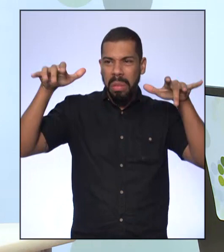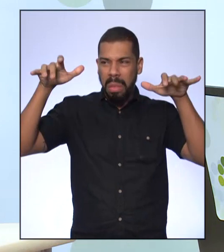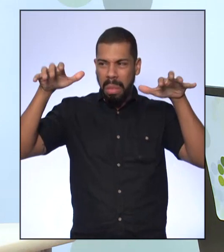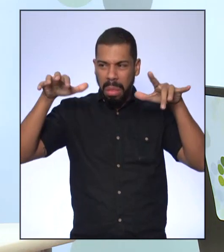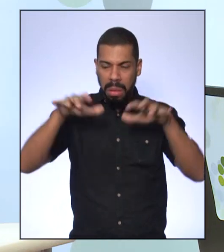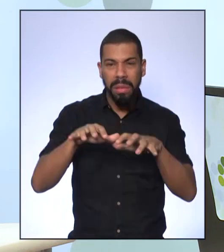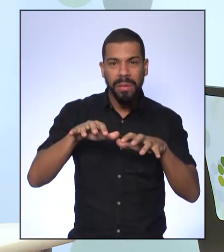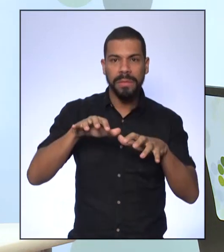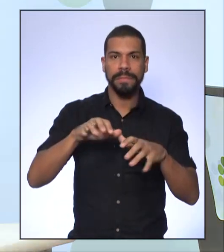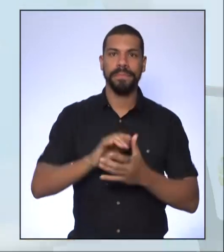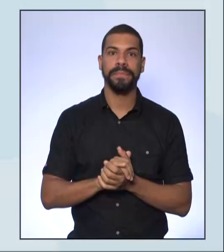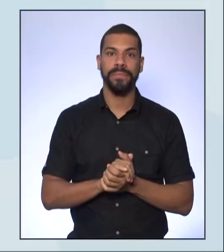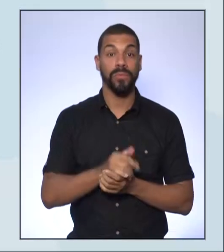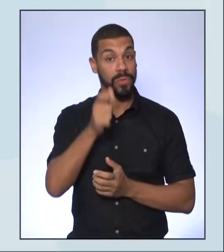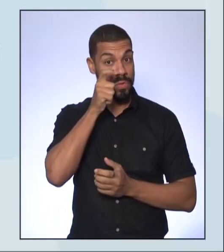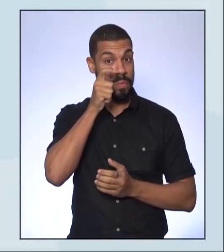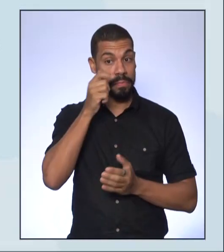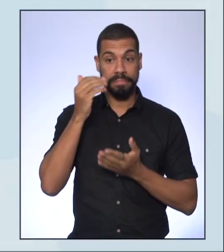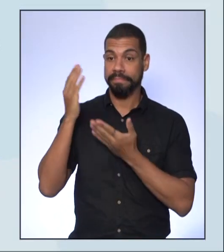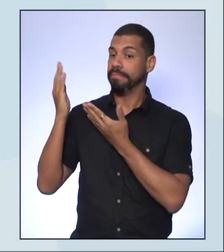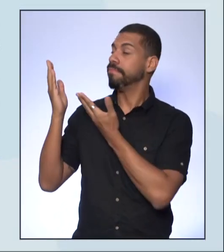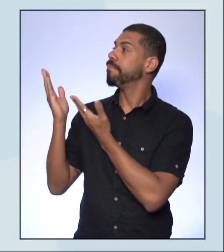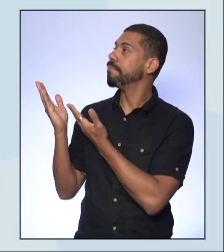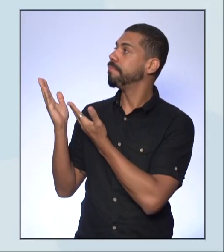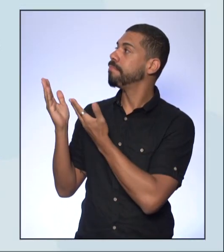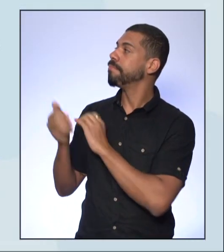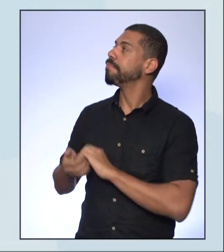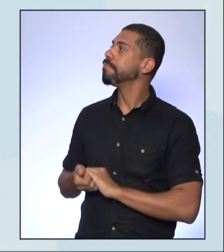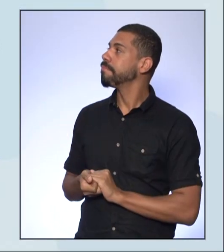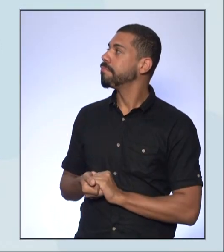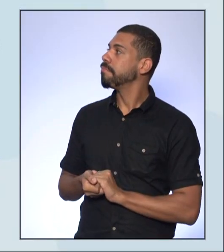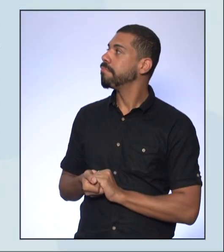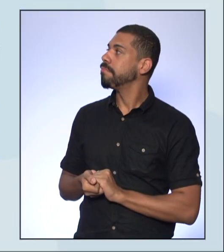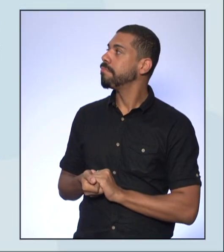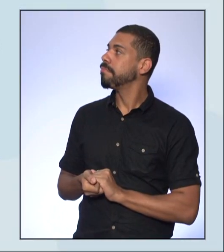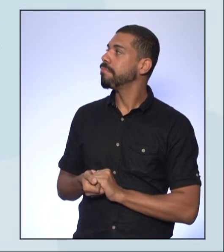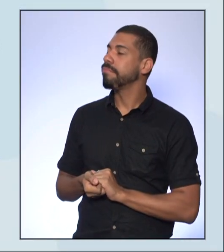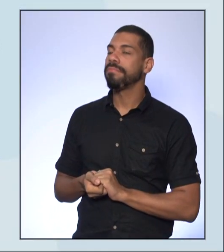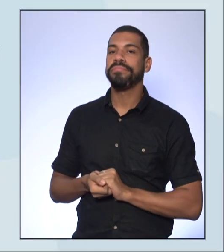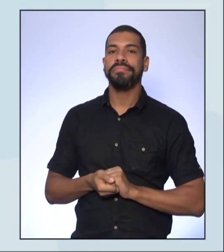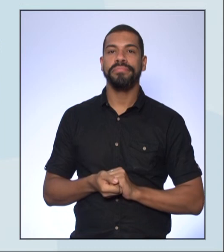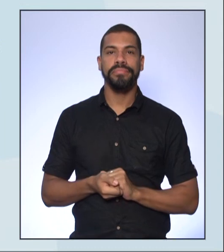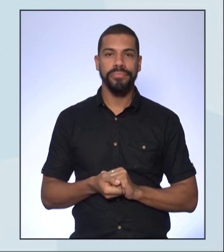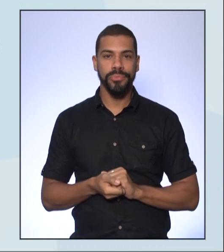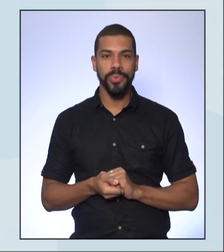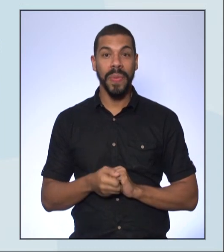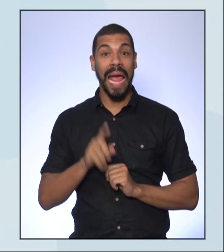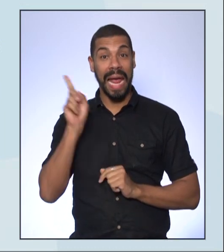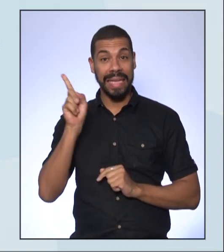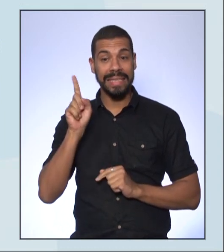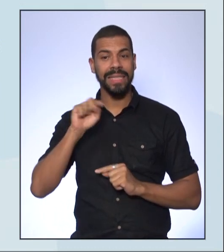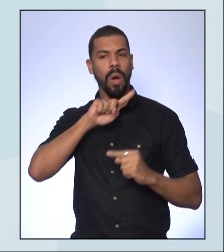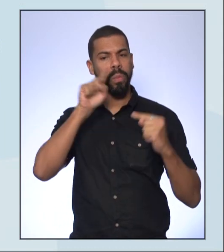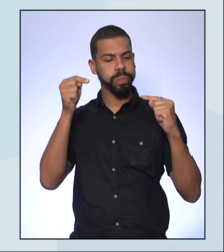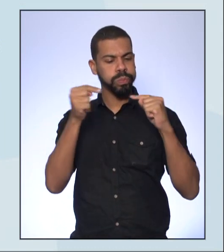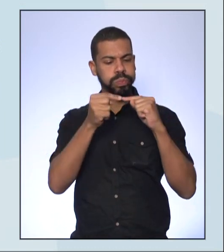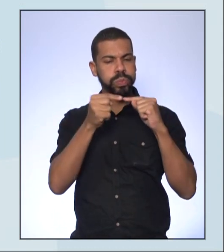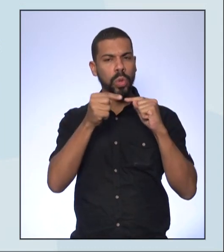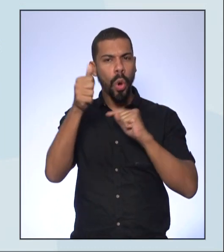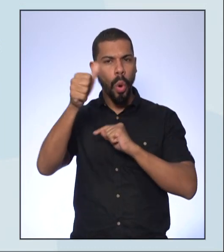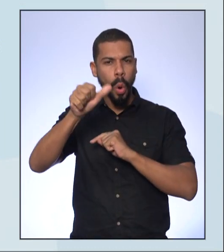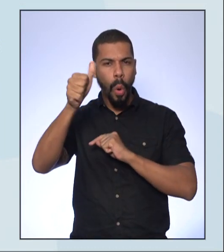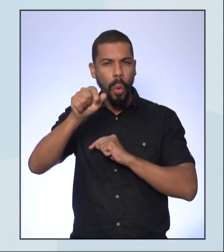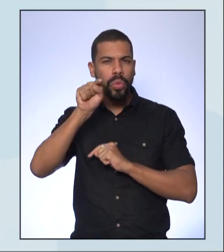na tela, né, para vocês darem uma olhada, né. Então, esse é o objetivo 11.5. Tá?